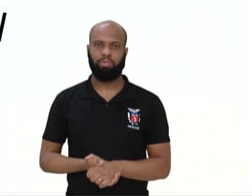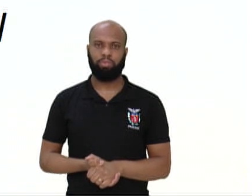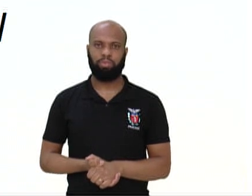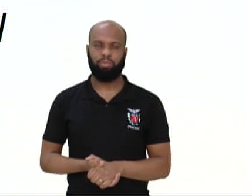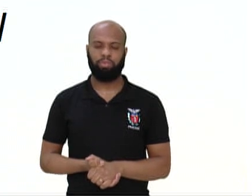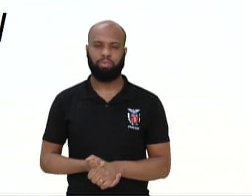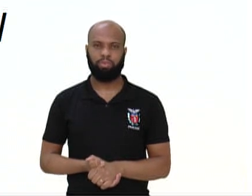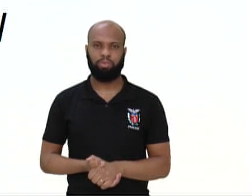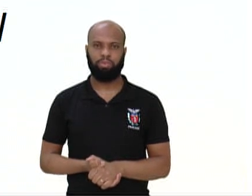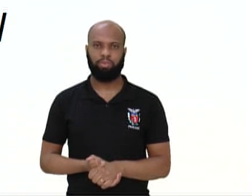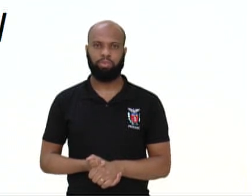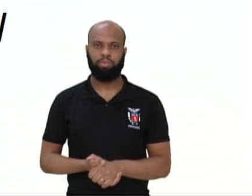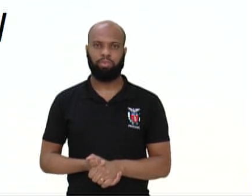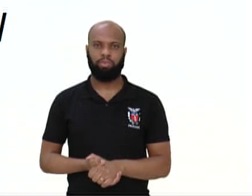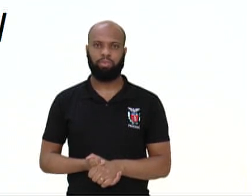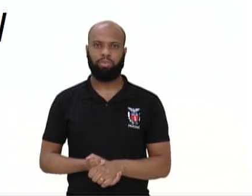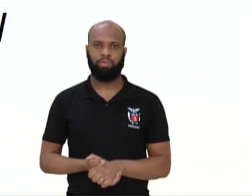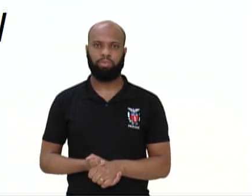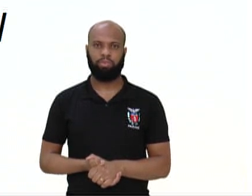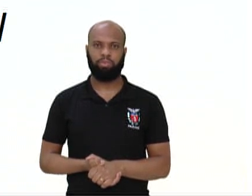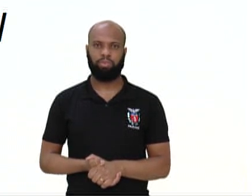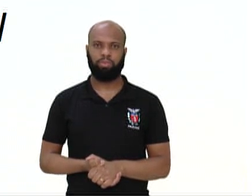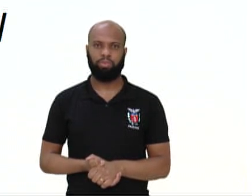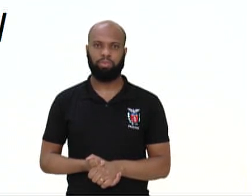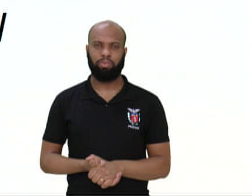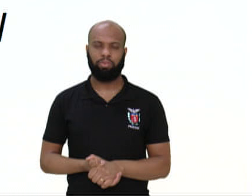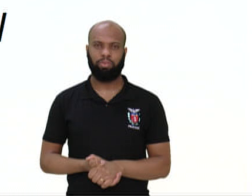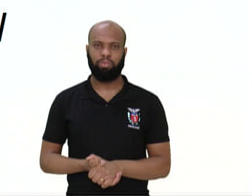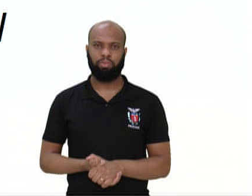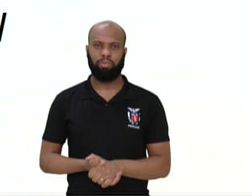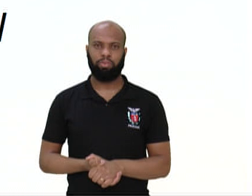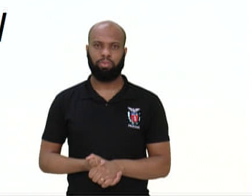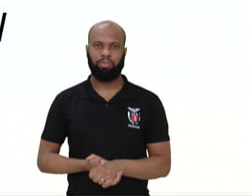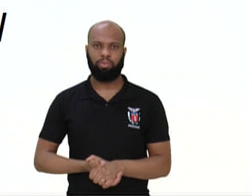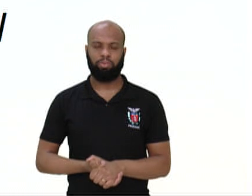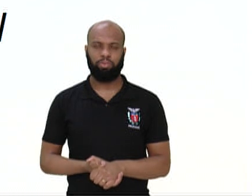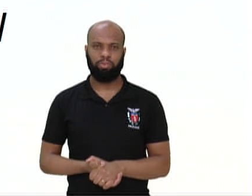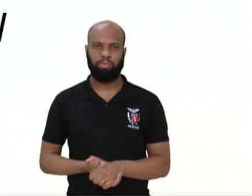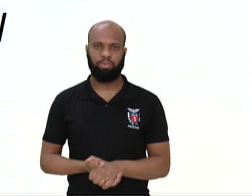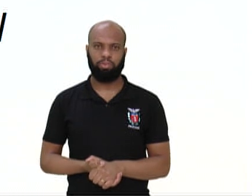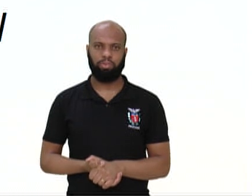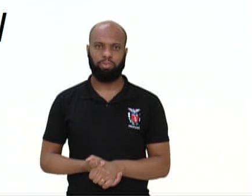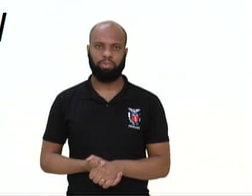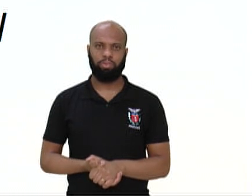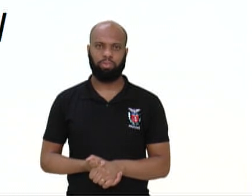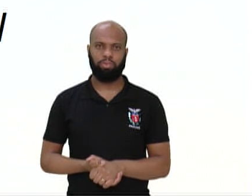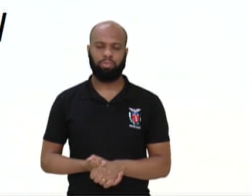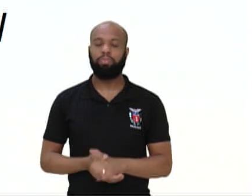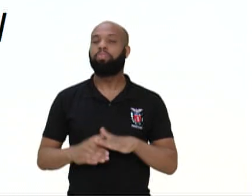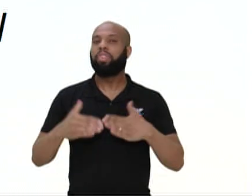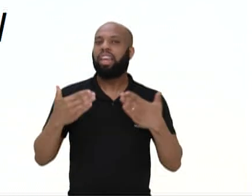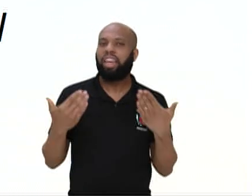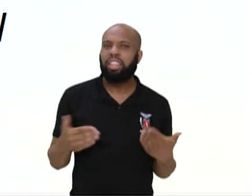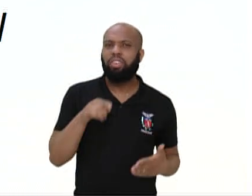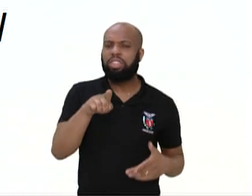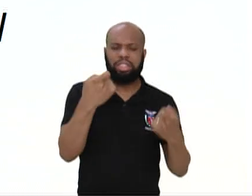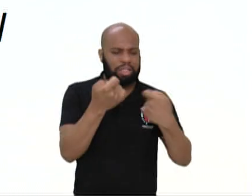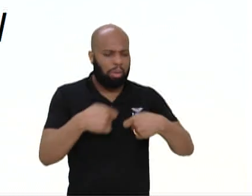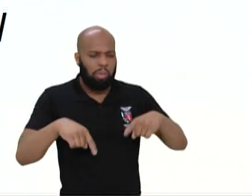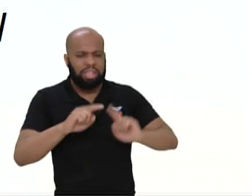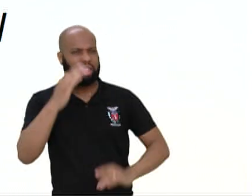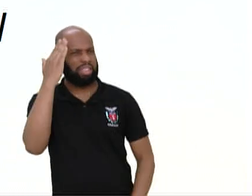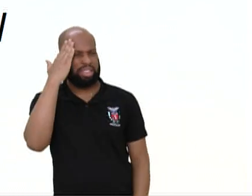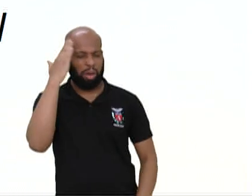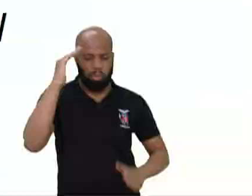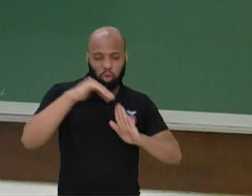describir situaciones sin precisar el inicio ni el final de la acción. Então, você não precisa saber